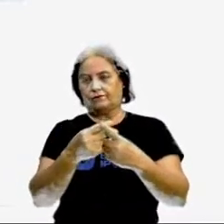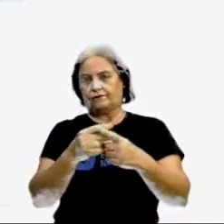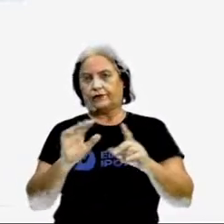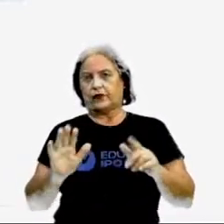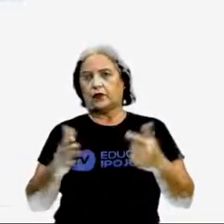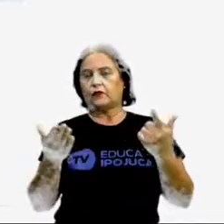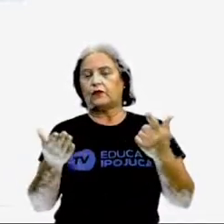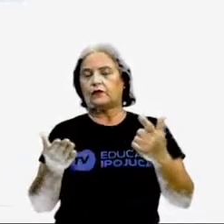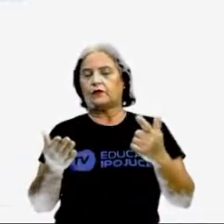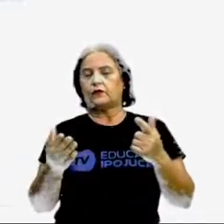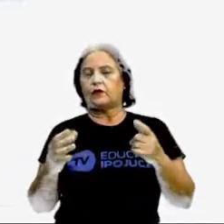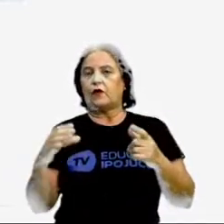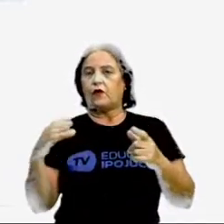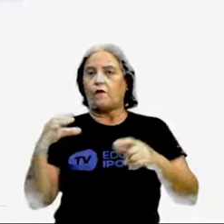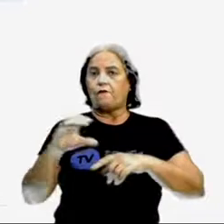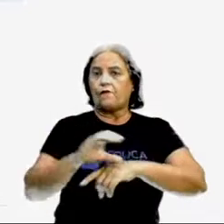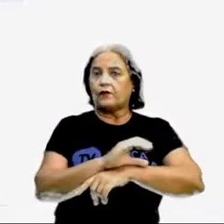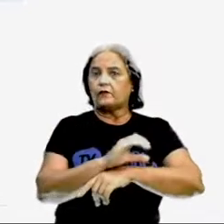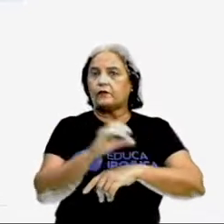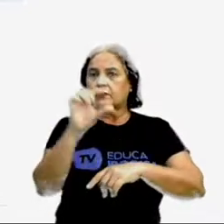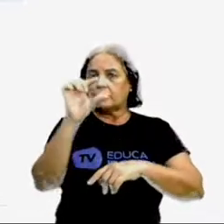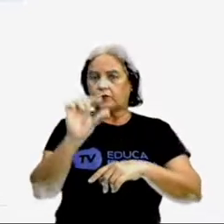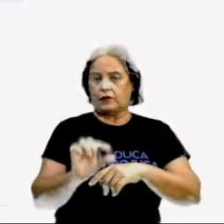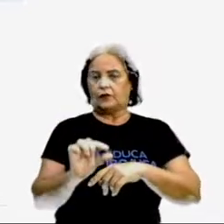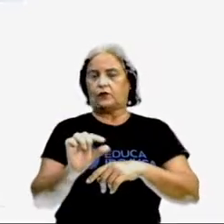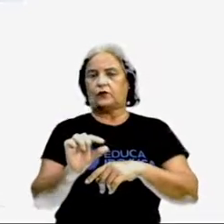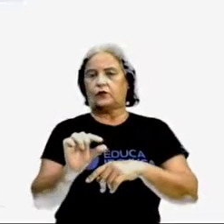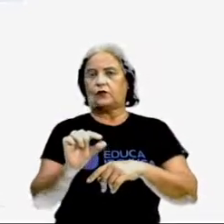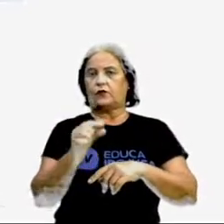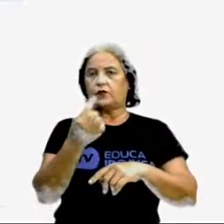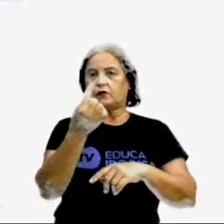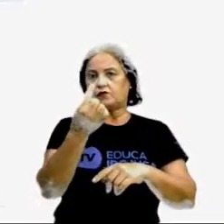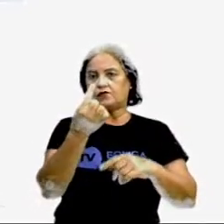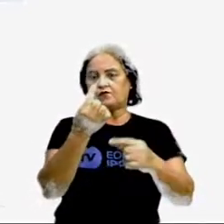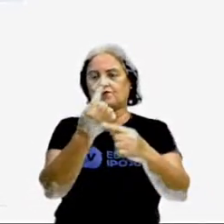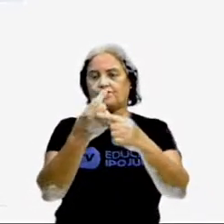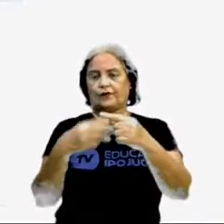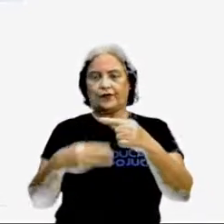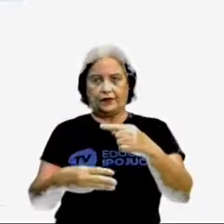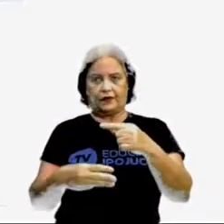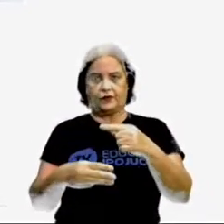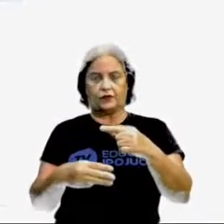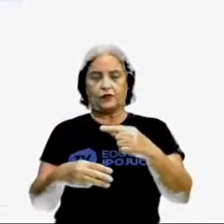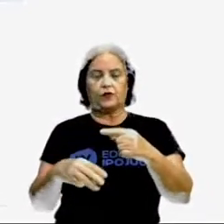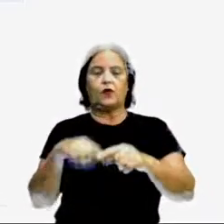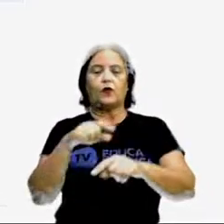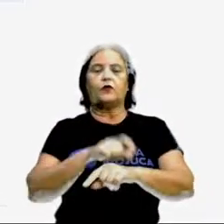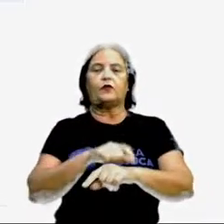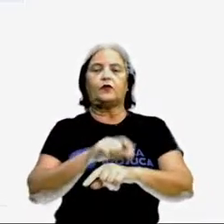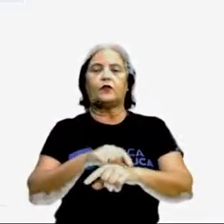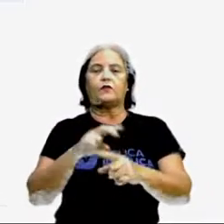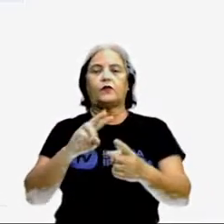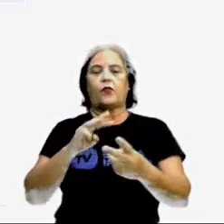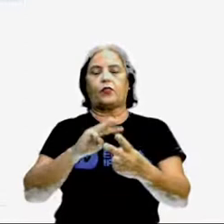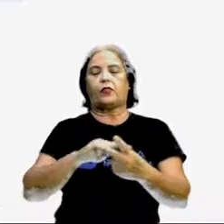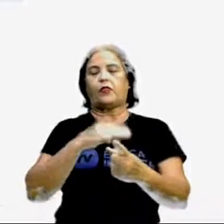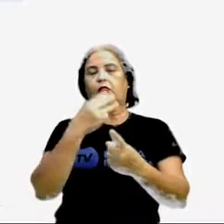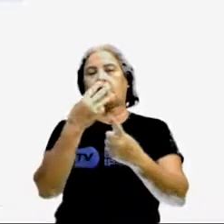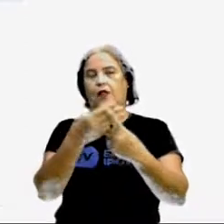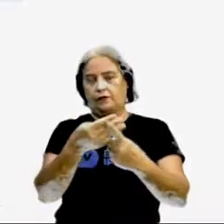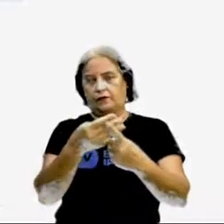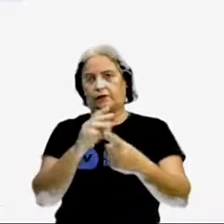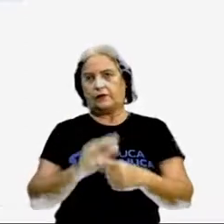velocidade diminuiu em 1/3, o tempo triplicou. E quando a